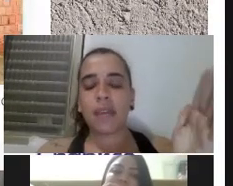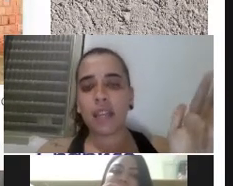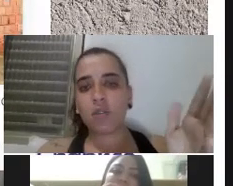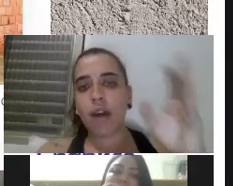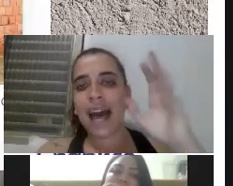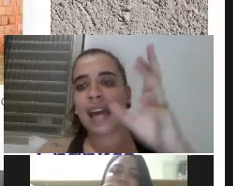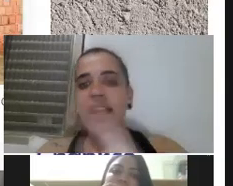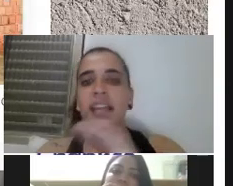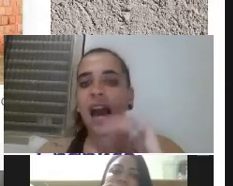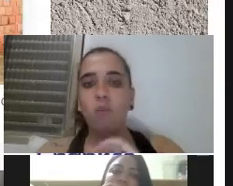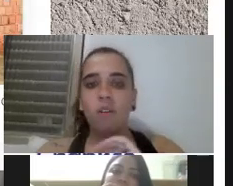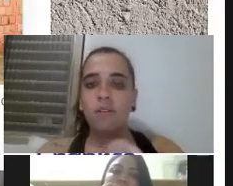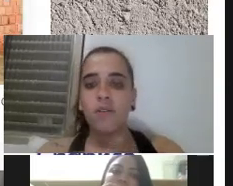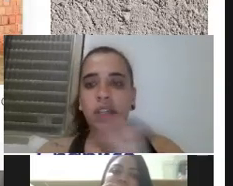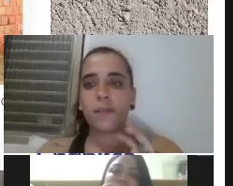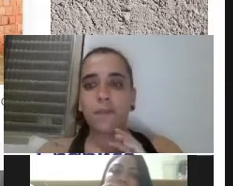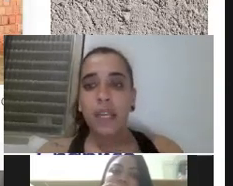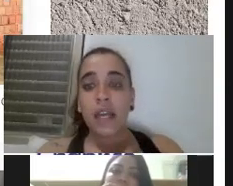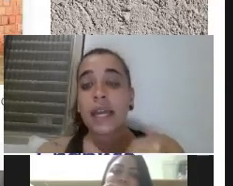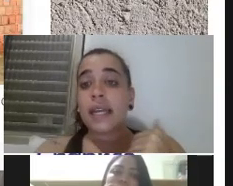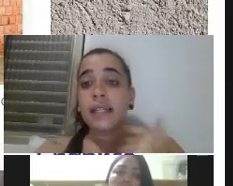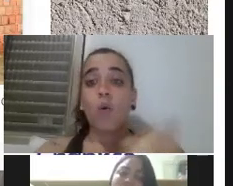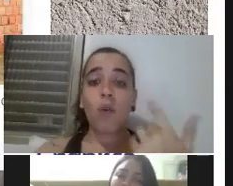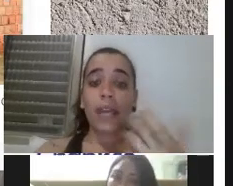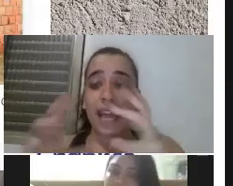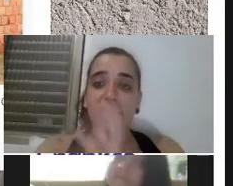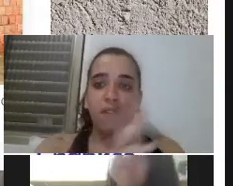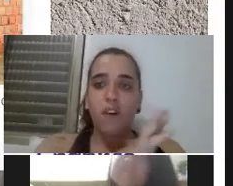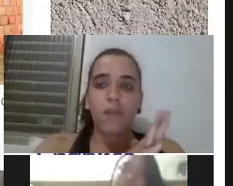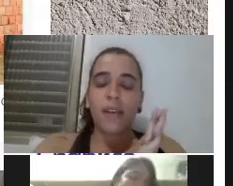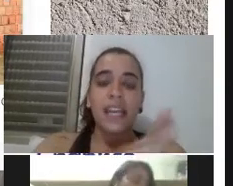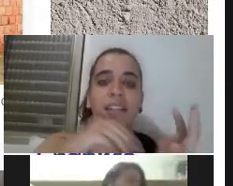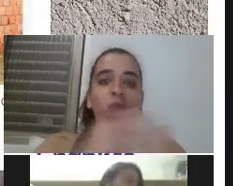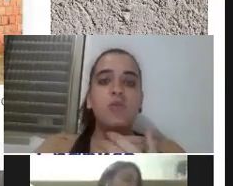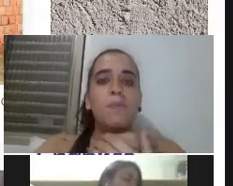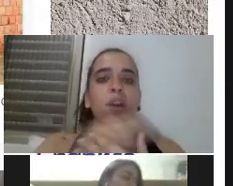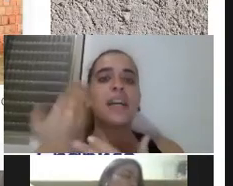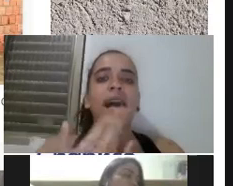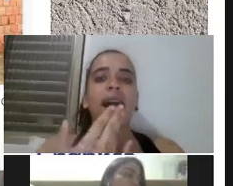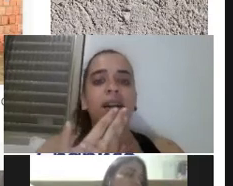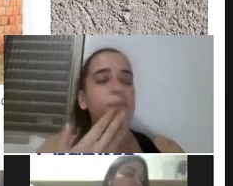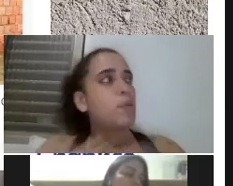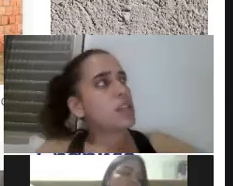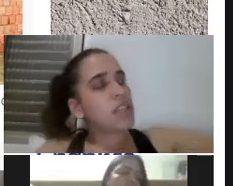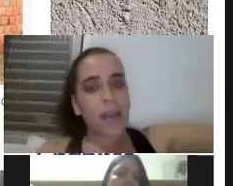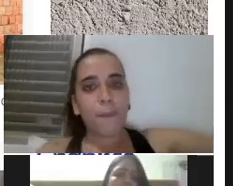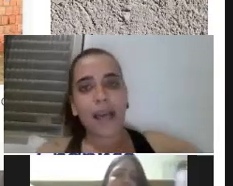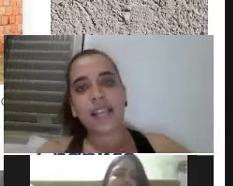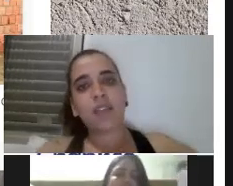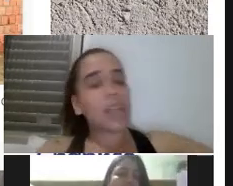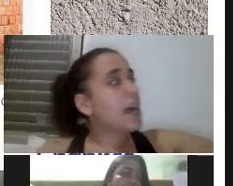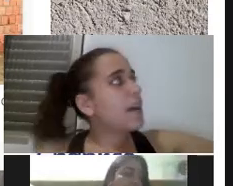de cimento, areia e água. Fim. Então, dessa forma, ele não suporta carga. Por isso que ele